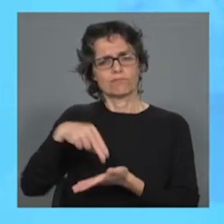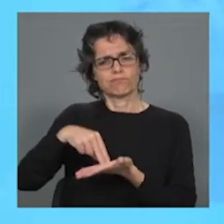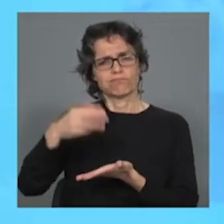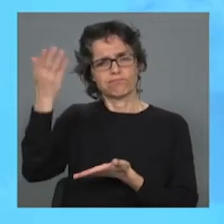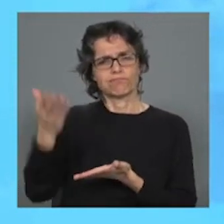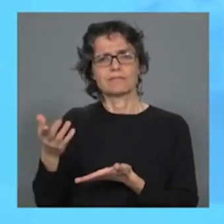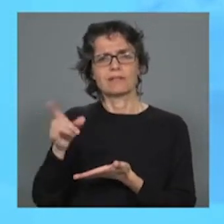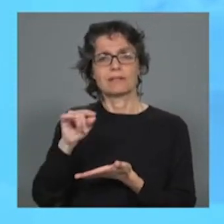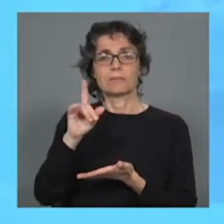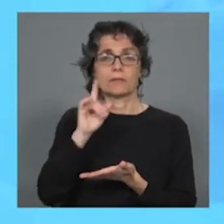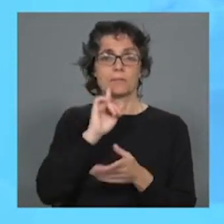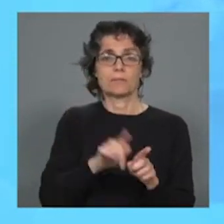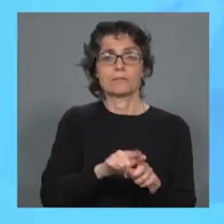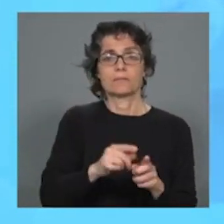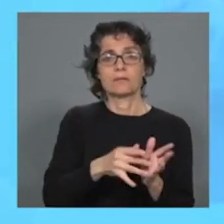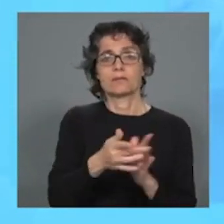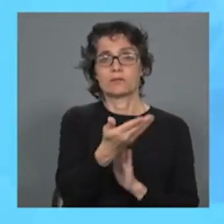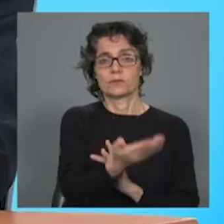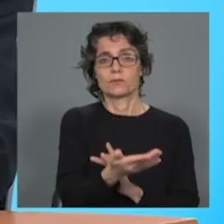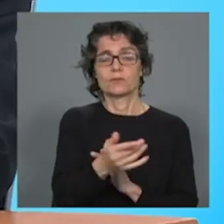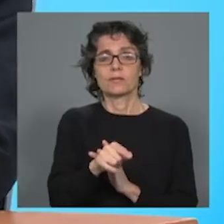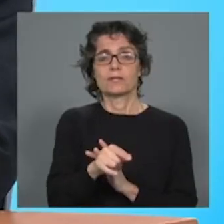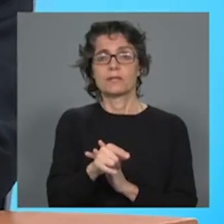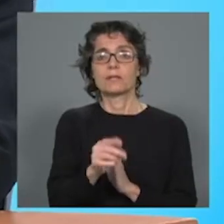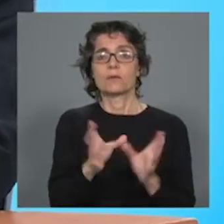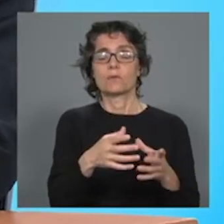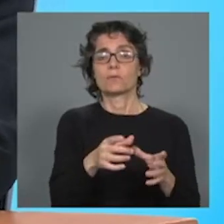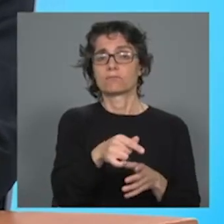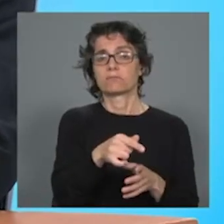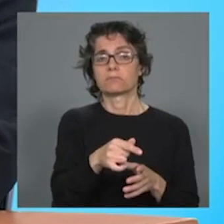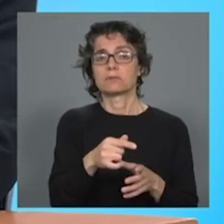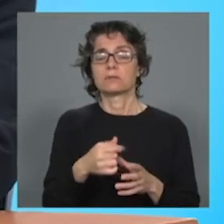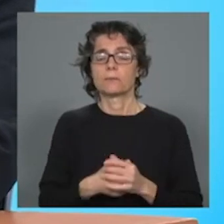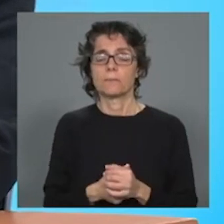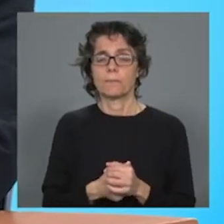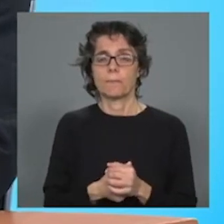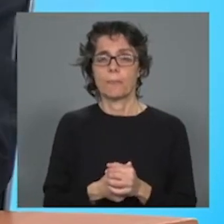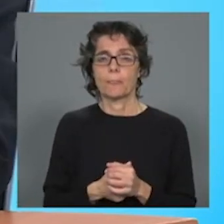congregações permanecem. Claro, entre nós são as duas mais importantes, mas também na área